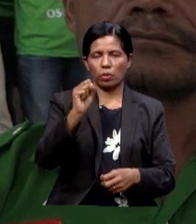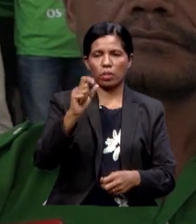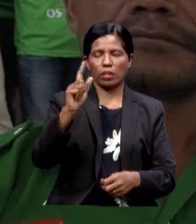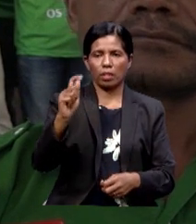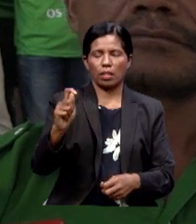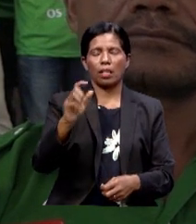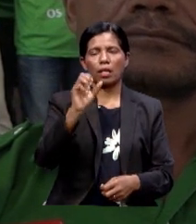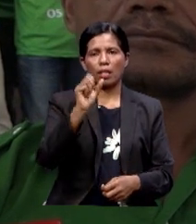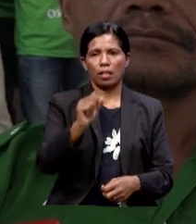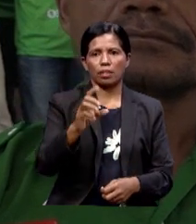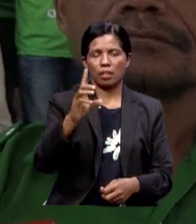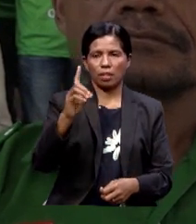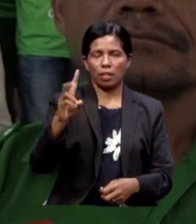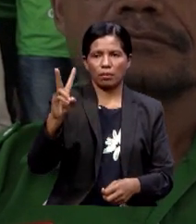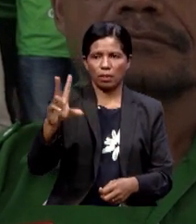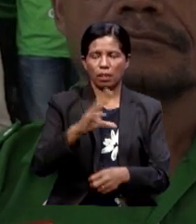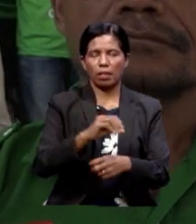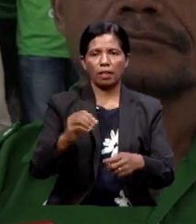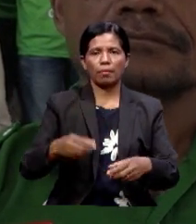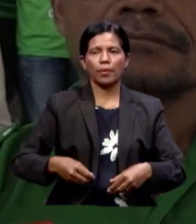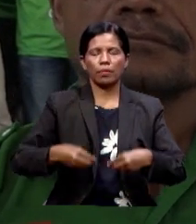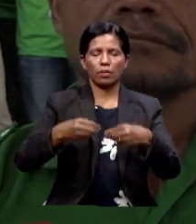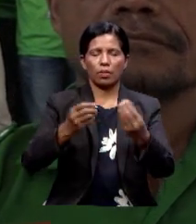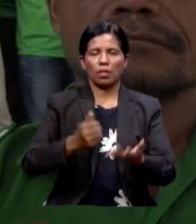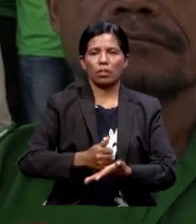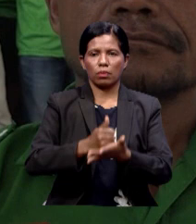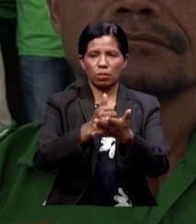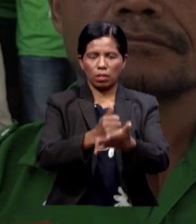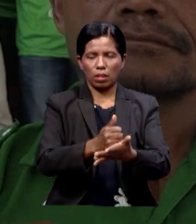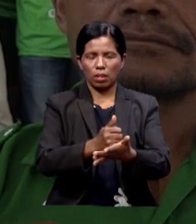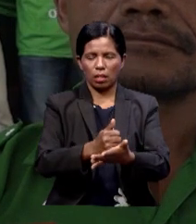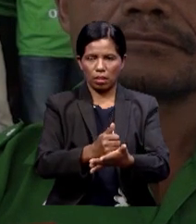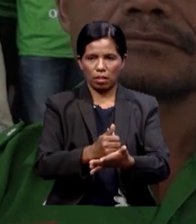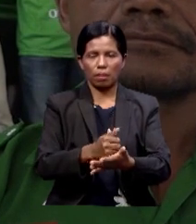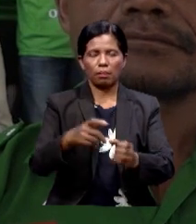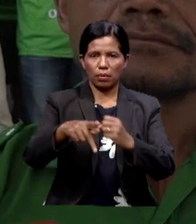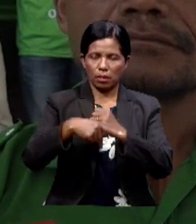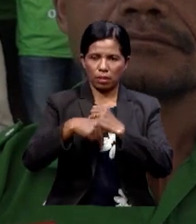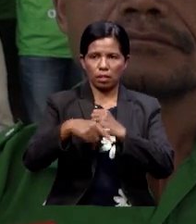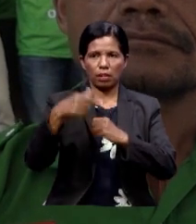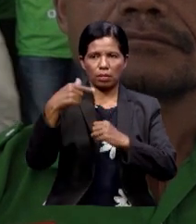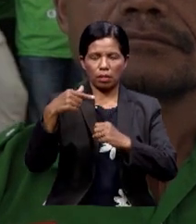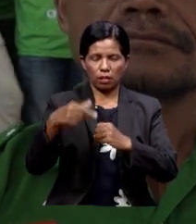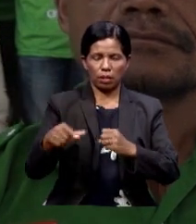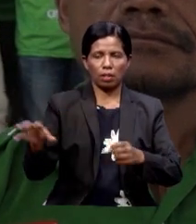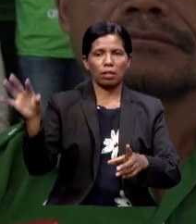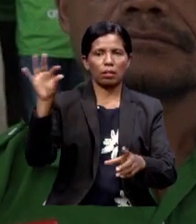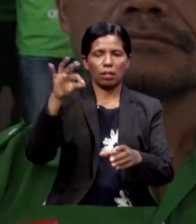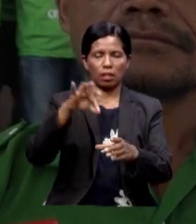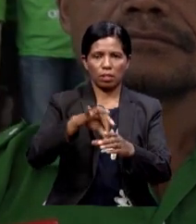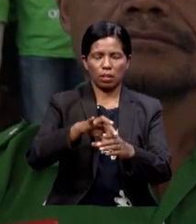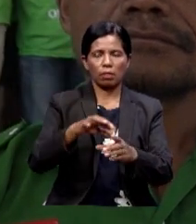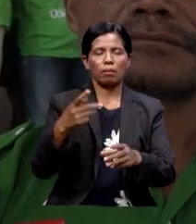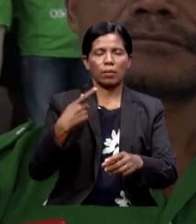fo declaração hodi fo apoio ba Partido Verdes ba compete eleição parlamentares